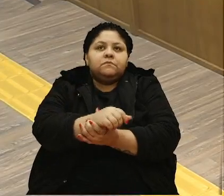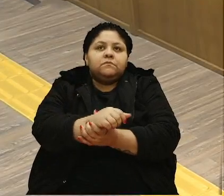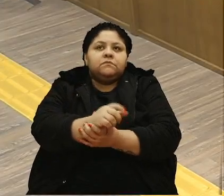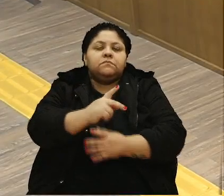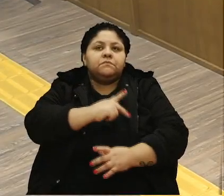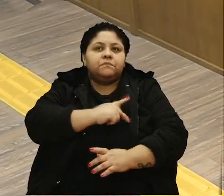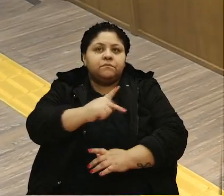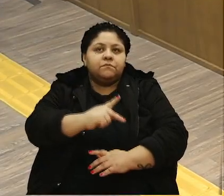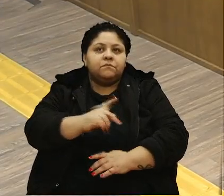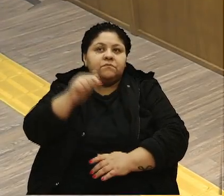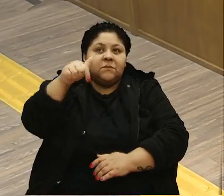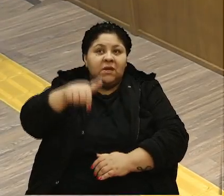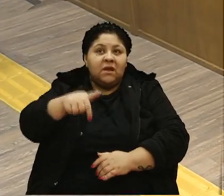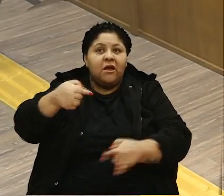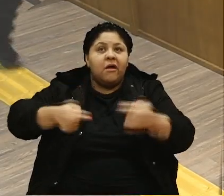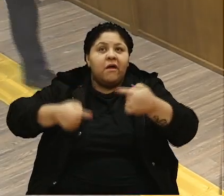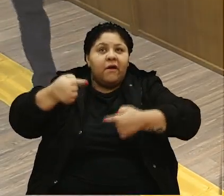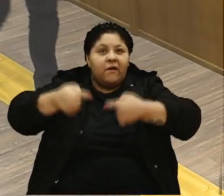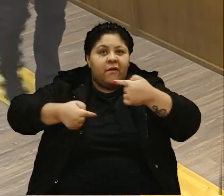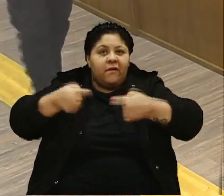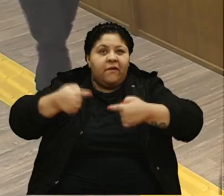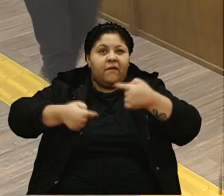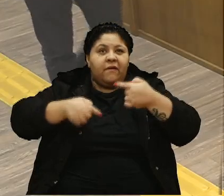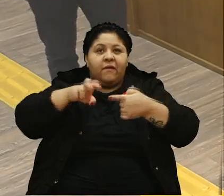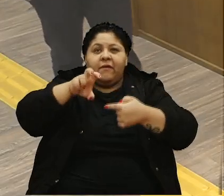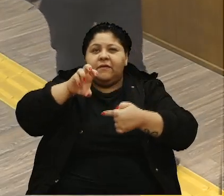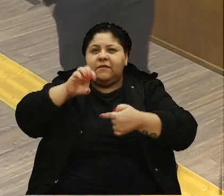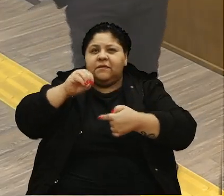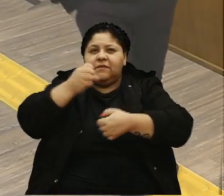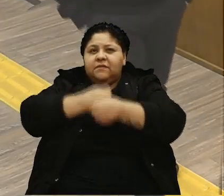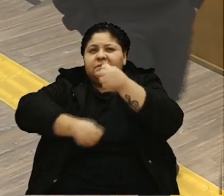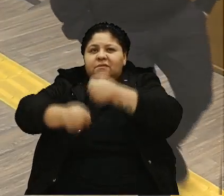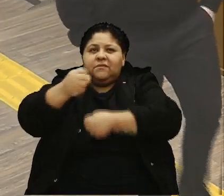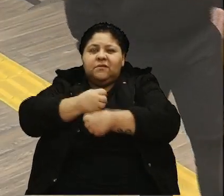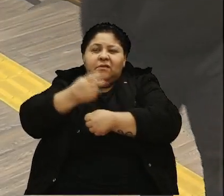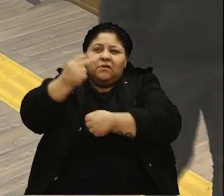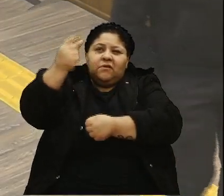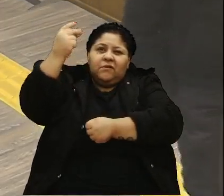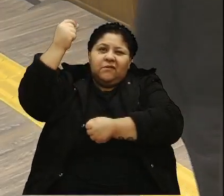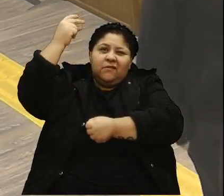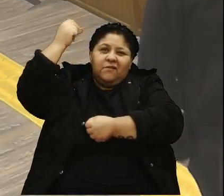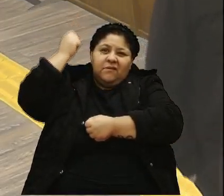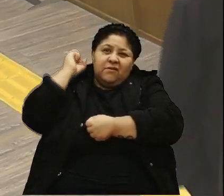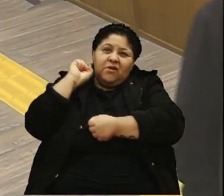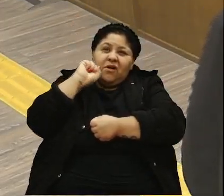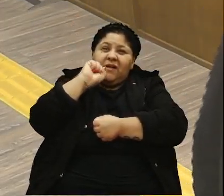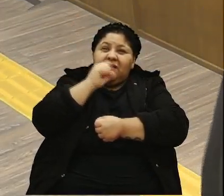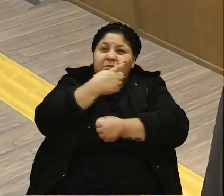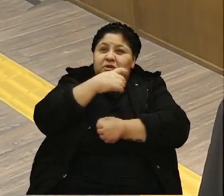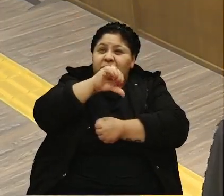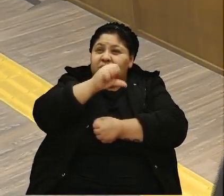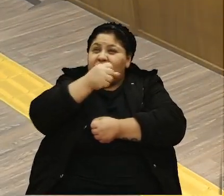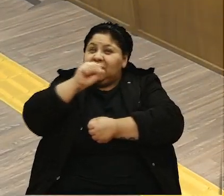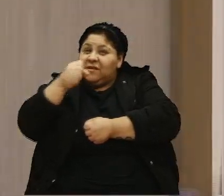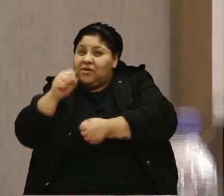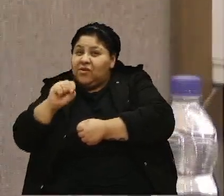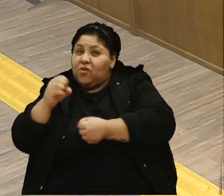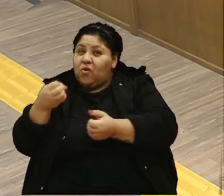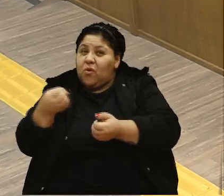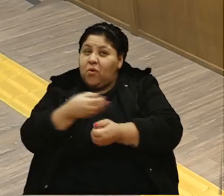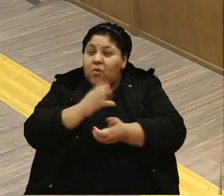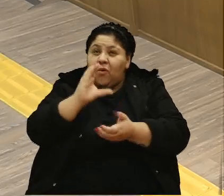Presidente, essa é uma discussão de 50 anos, desde 88, com a nova Constituição. As